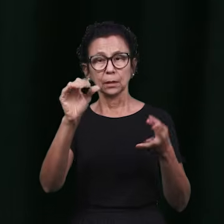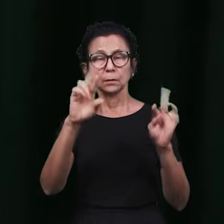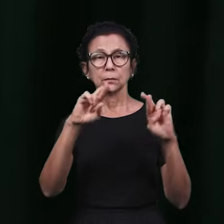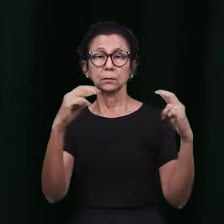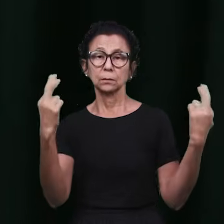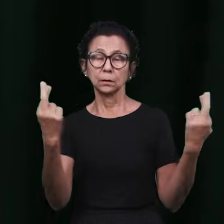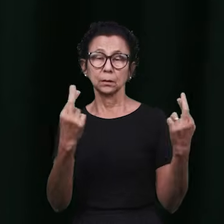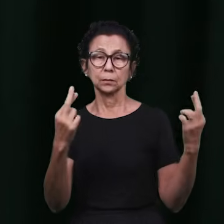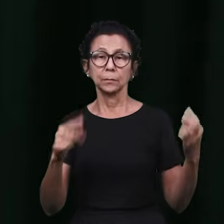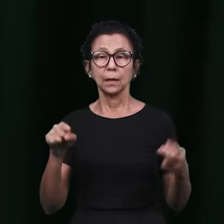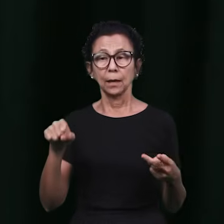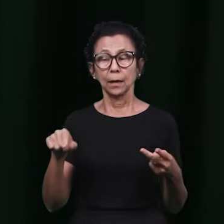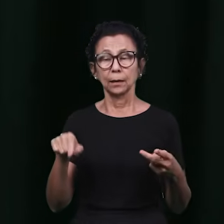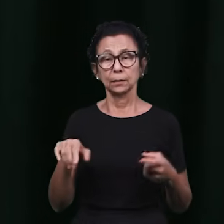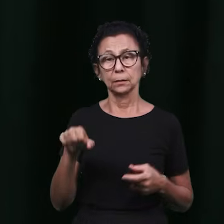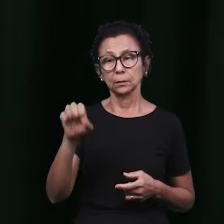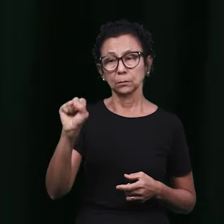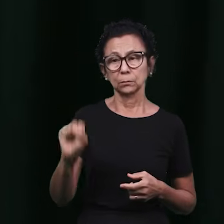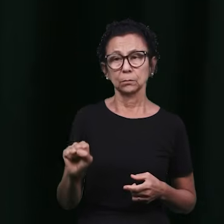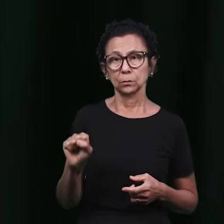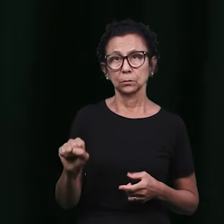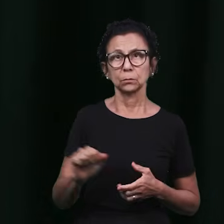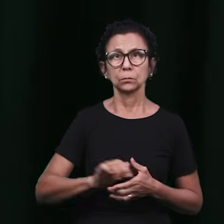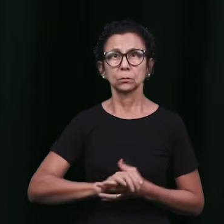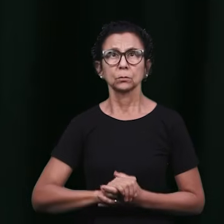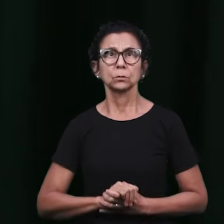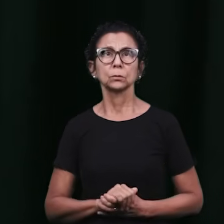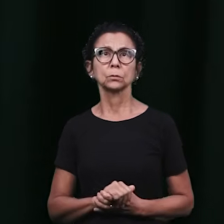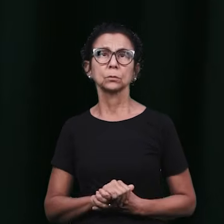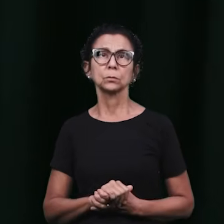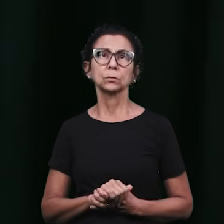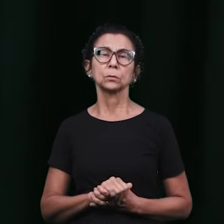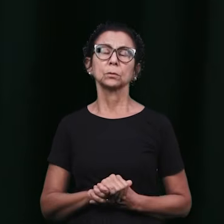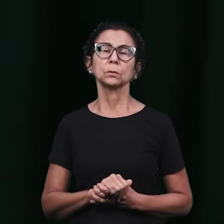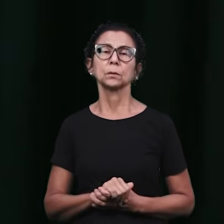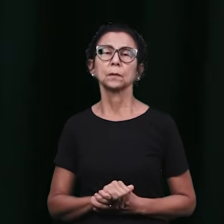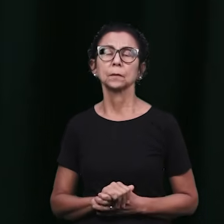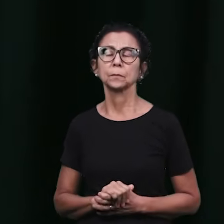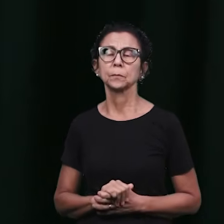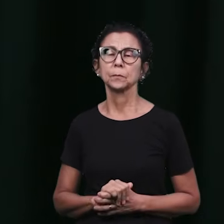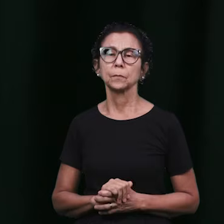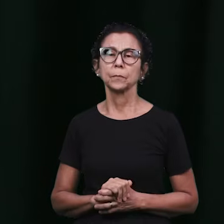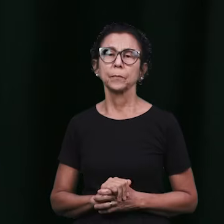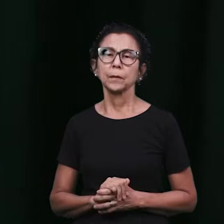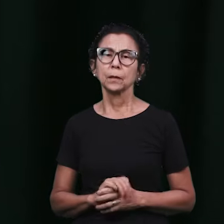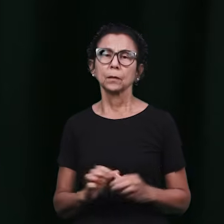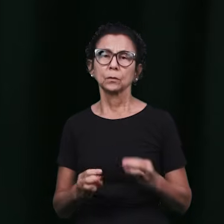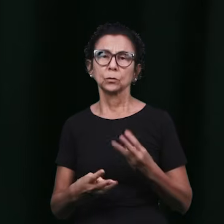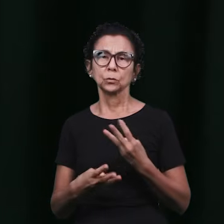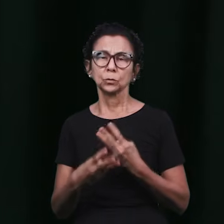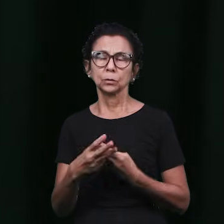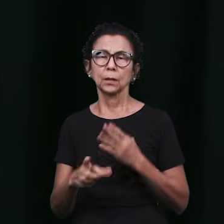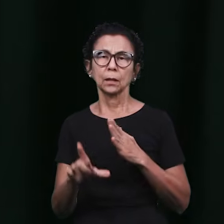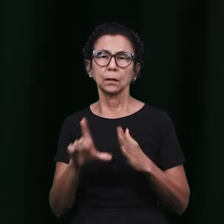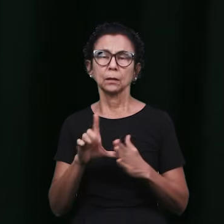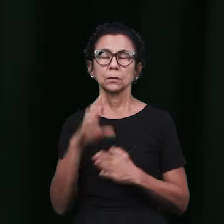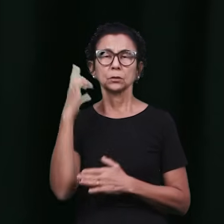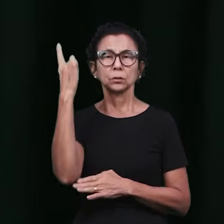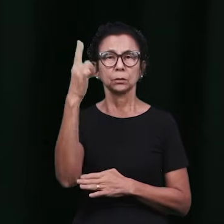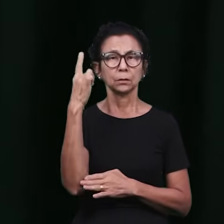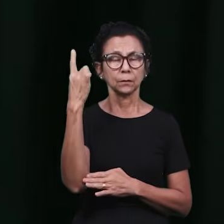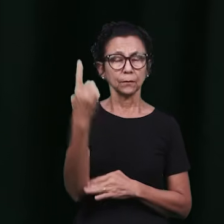No Reino do Sul, Judá eram os descendentes de Davi, e nós vamos ver durante